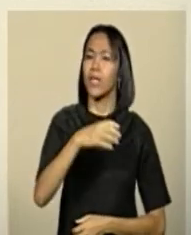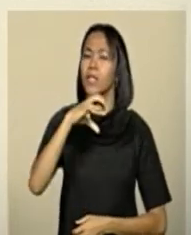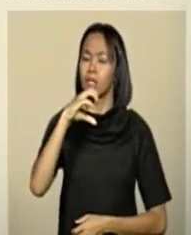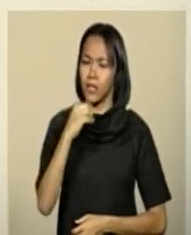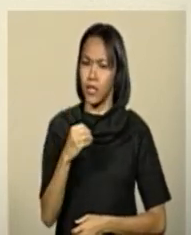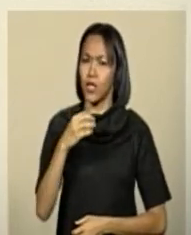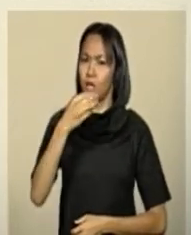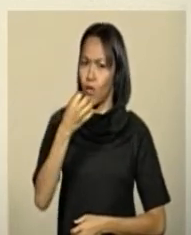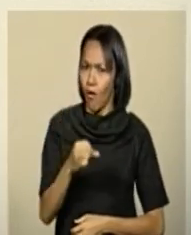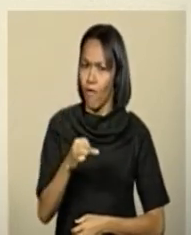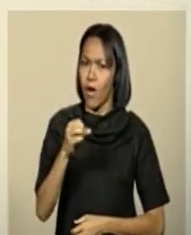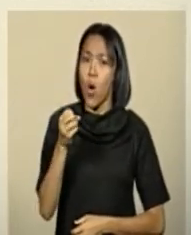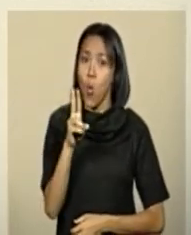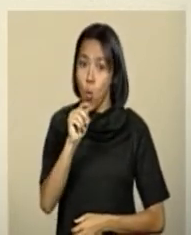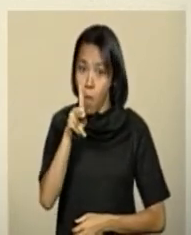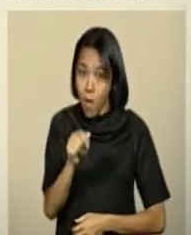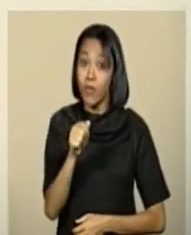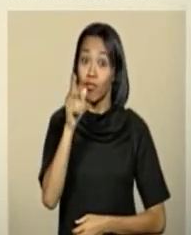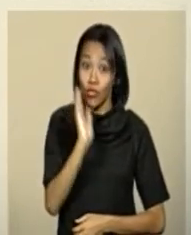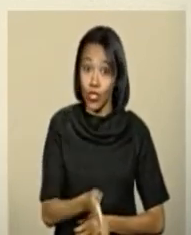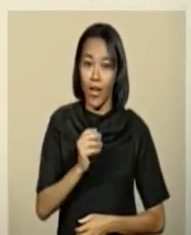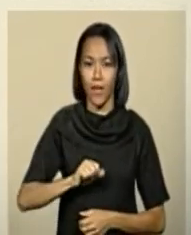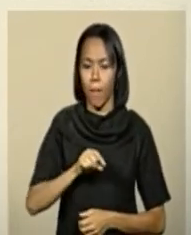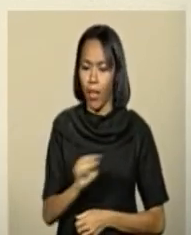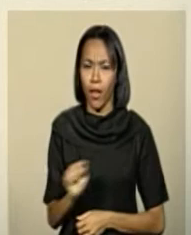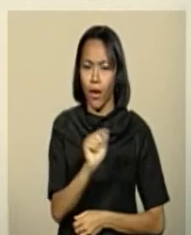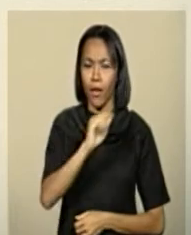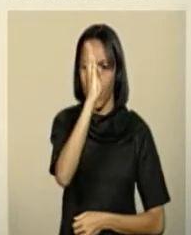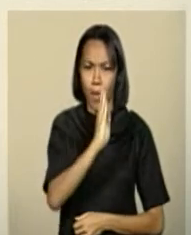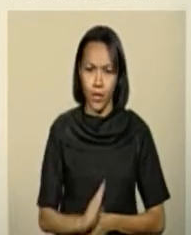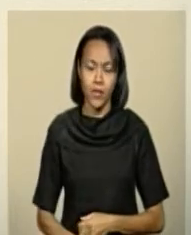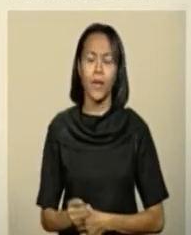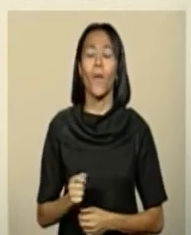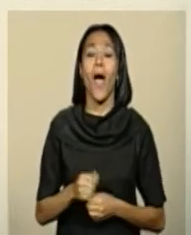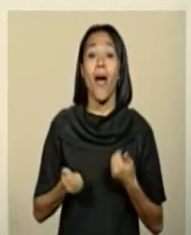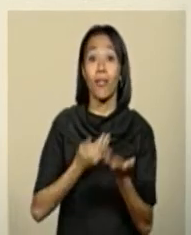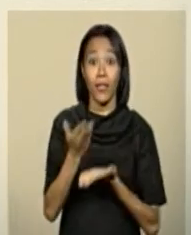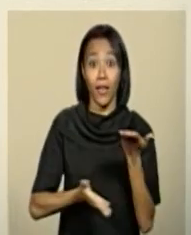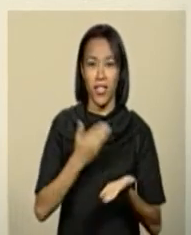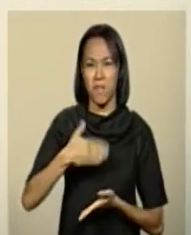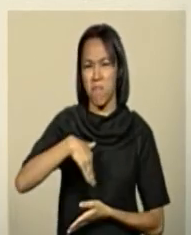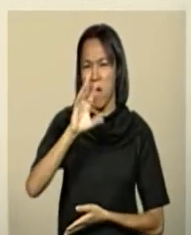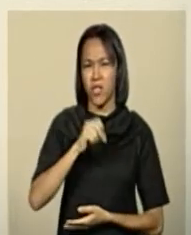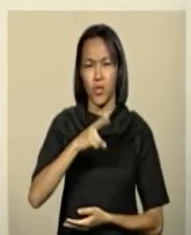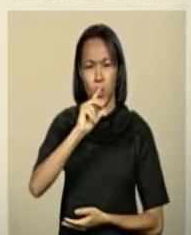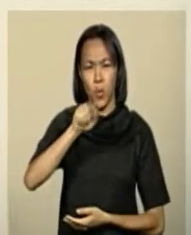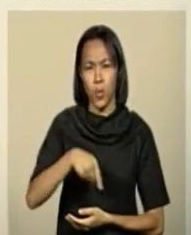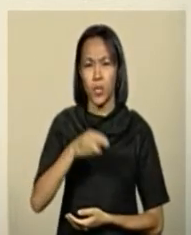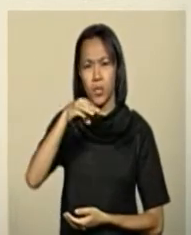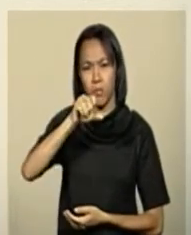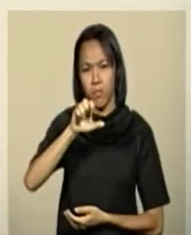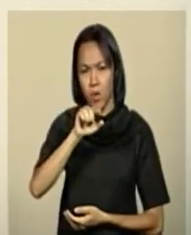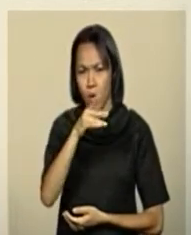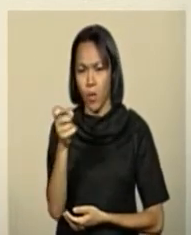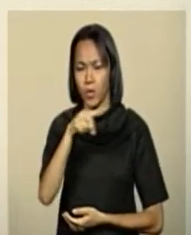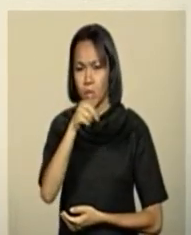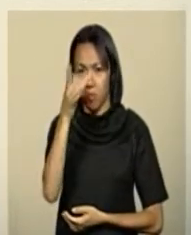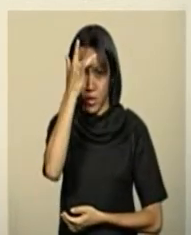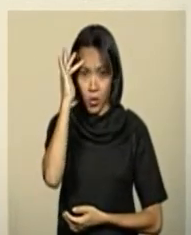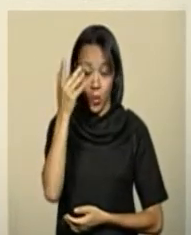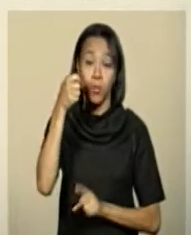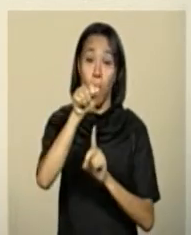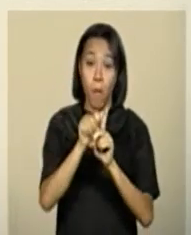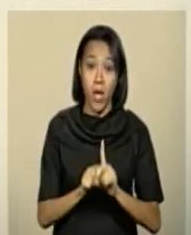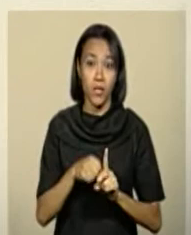novas UPAs que já estão funcionando em todo o país atendem a mais de 2 milhões de pessoas por mês. E